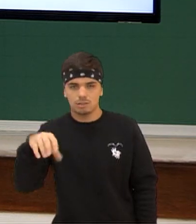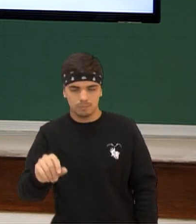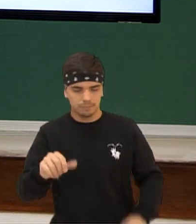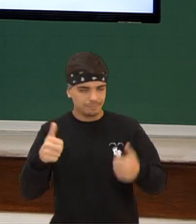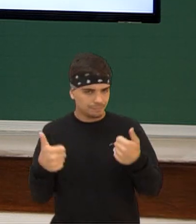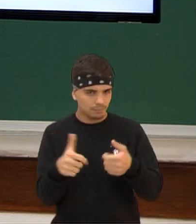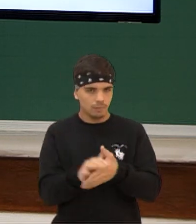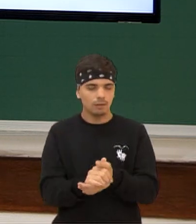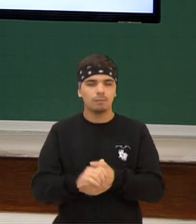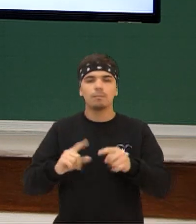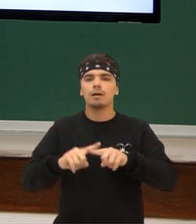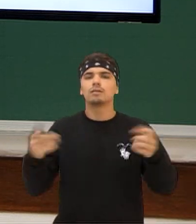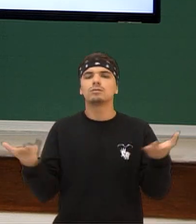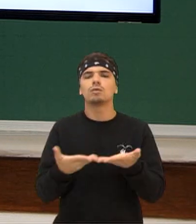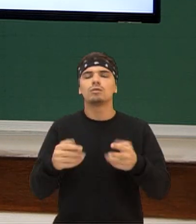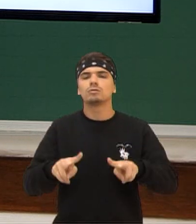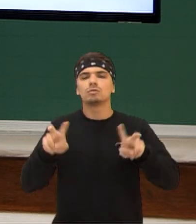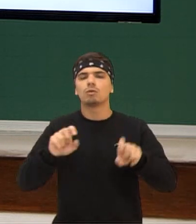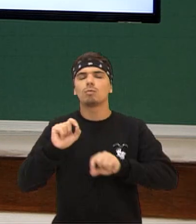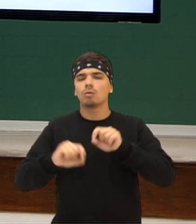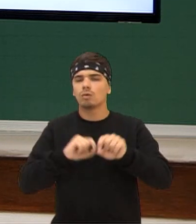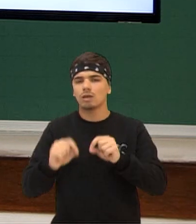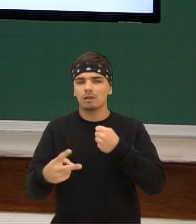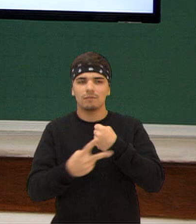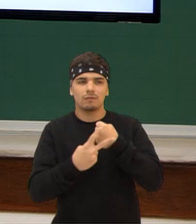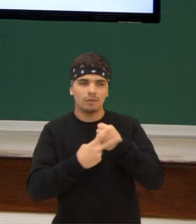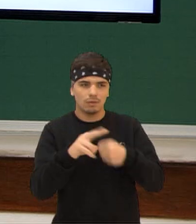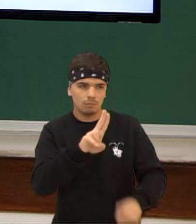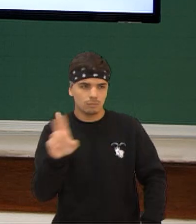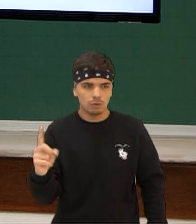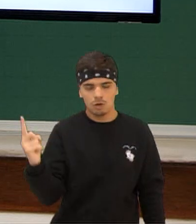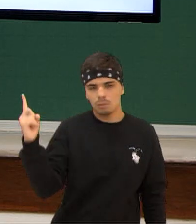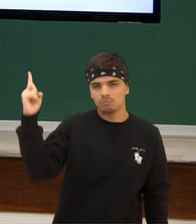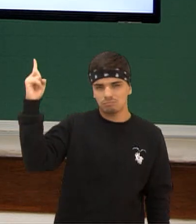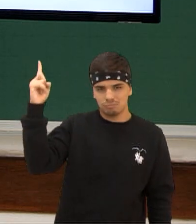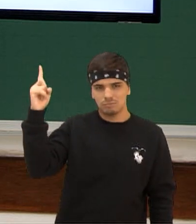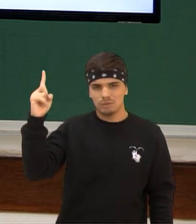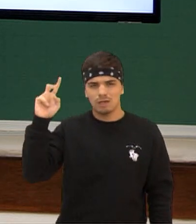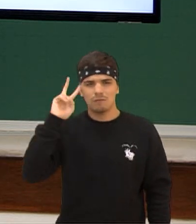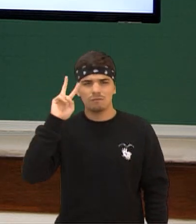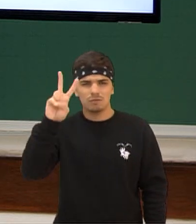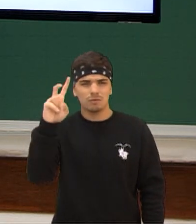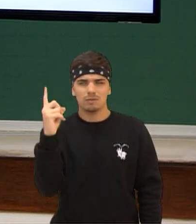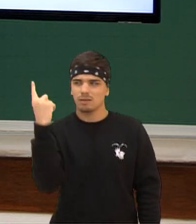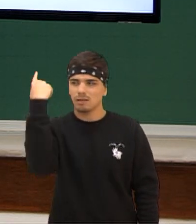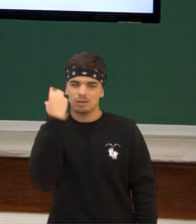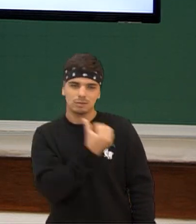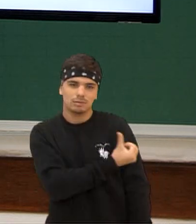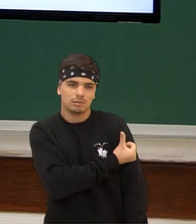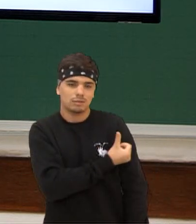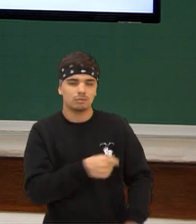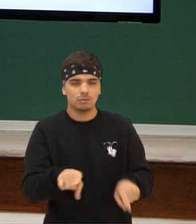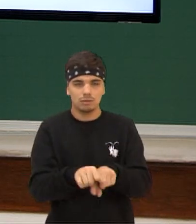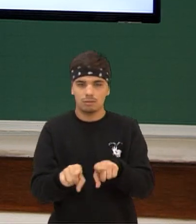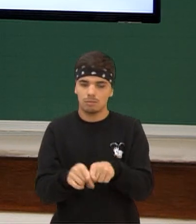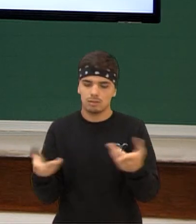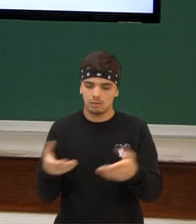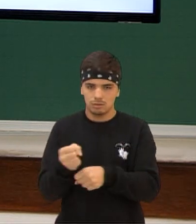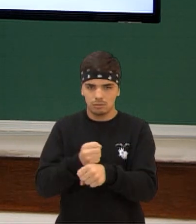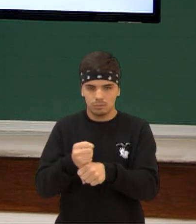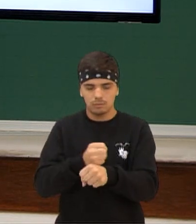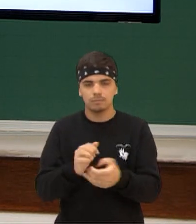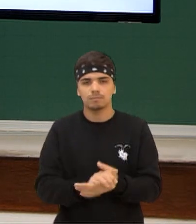Hoje vamos falar sobre o verbo quem é um assunto que você já conhece também você já viu lá no sexto ano já vimos Esse ano também